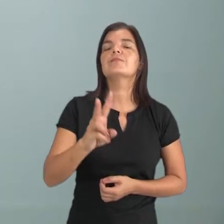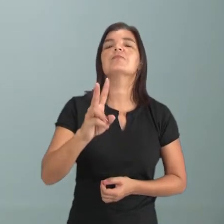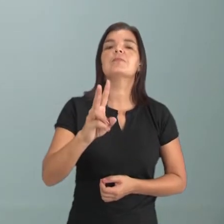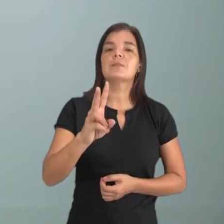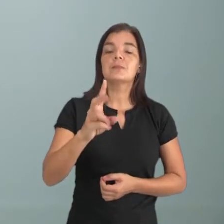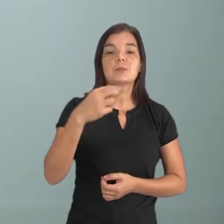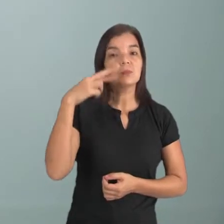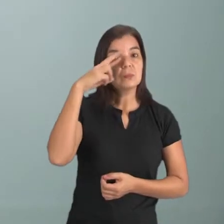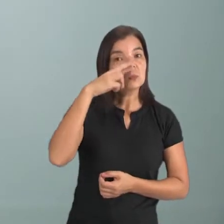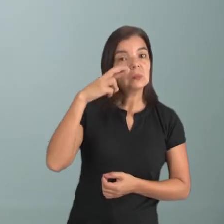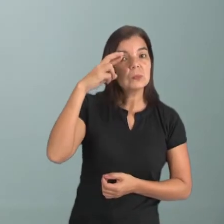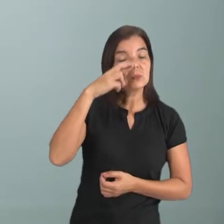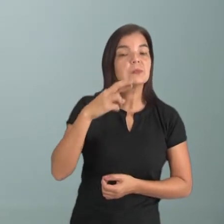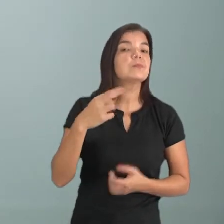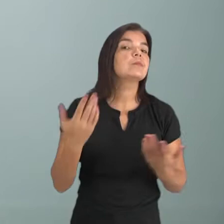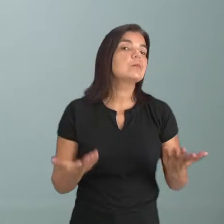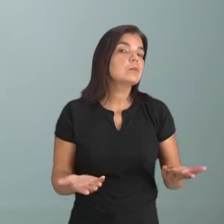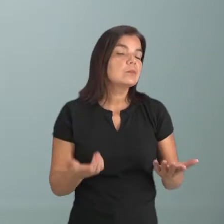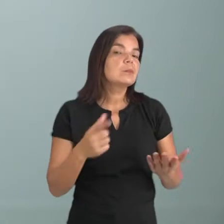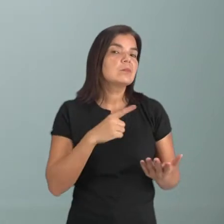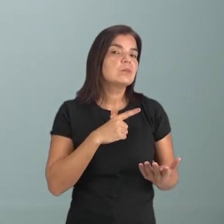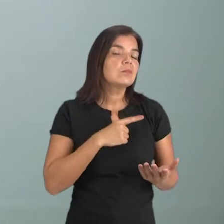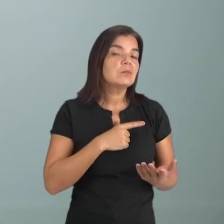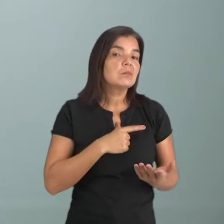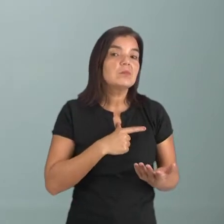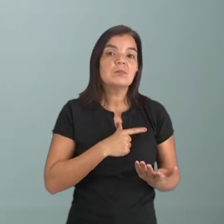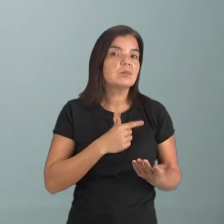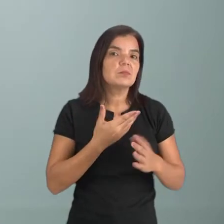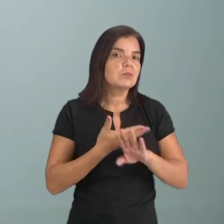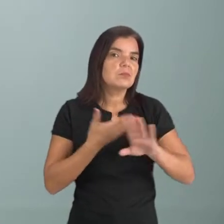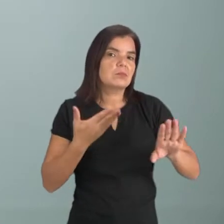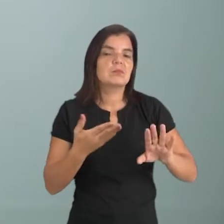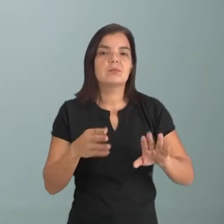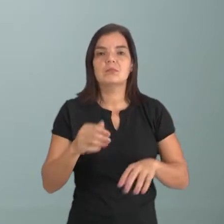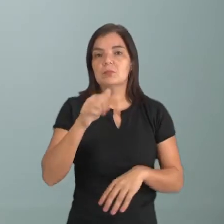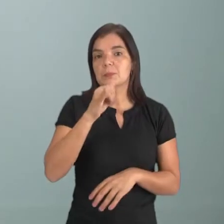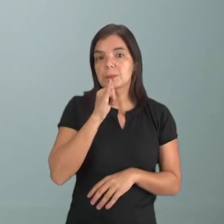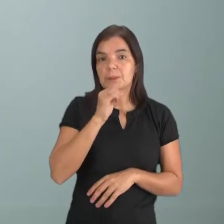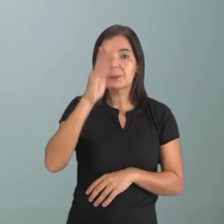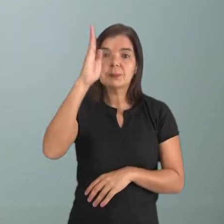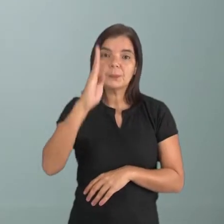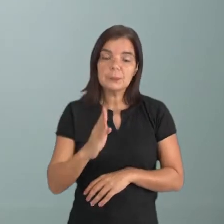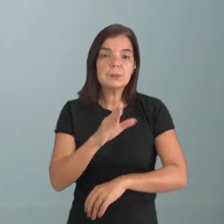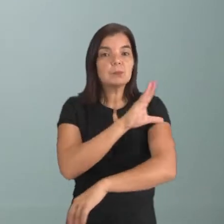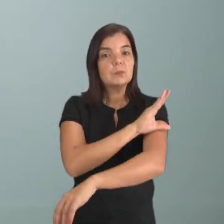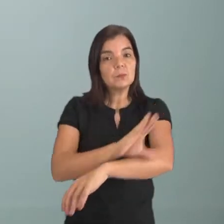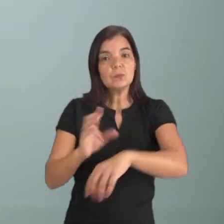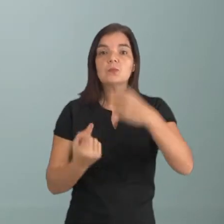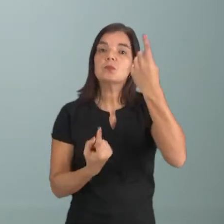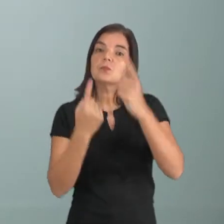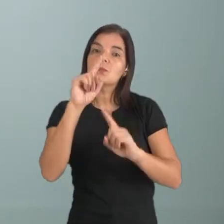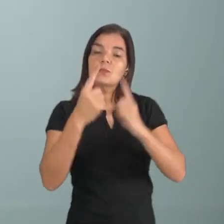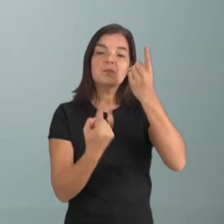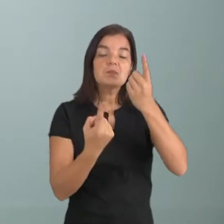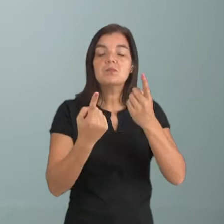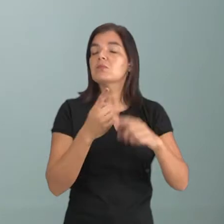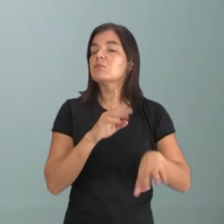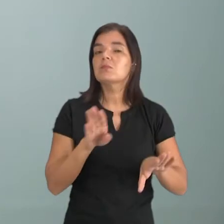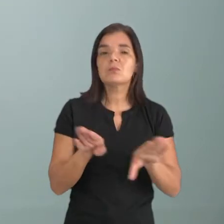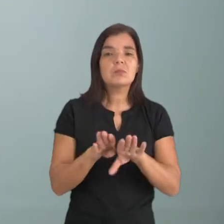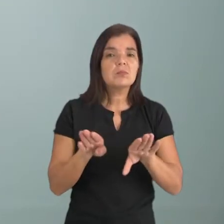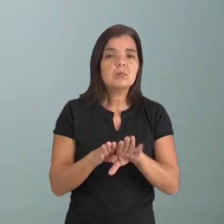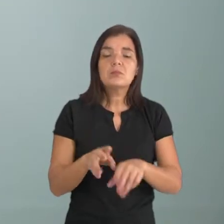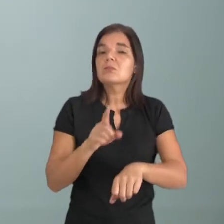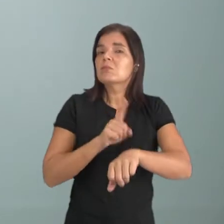vão observar, eles não vão desfazer. Então, por exemplo, no Brasil existe a cultura do carnaval. Em nenhum